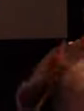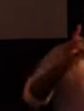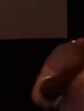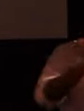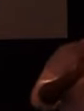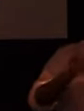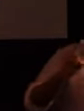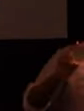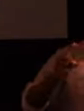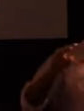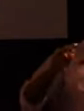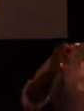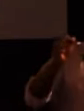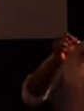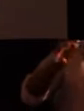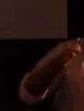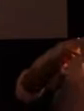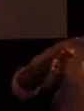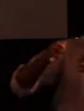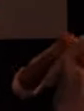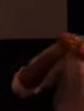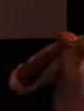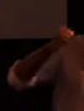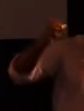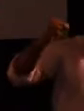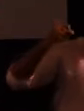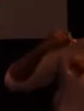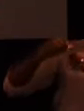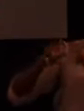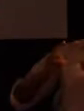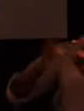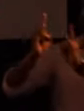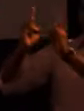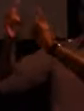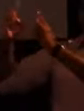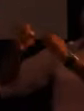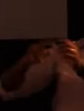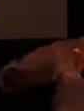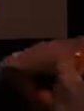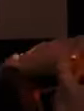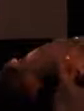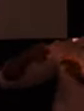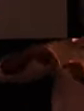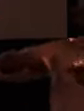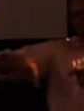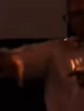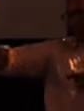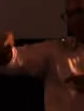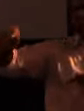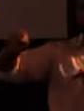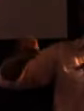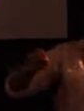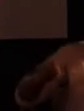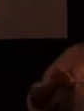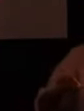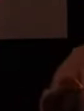borda marítima, nós temos duas áreas de orla que são bem distintas. Uma coisa é a característica que a Baía de Todos